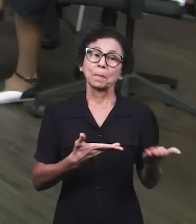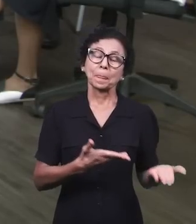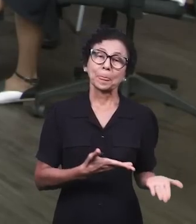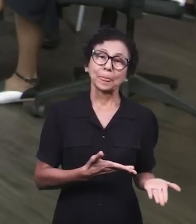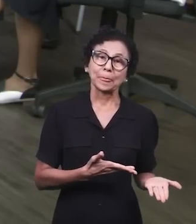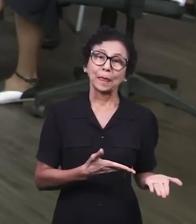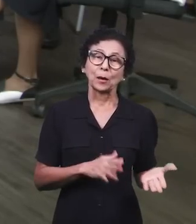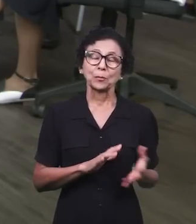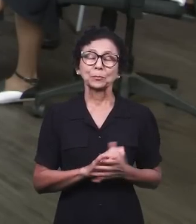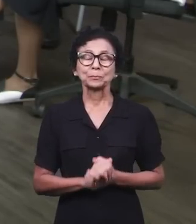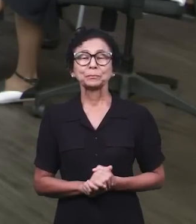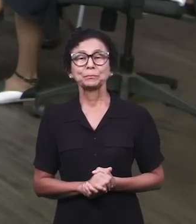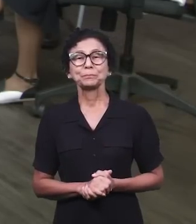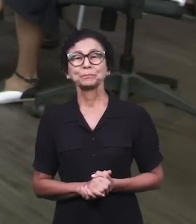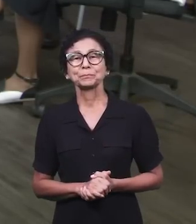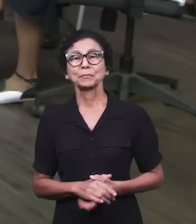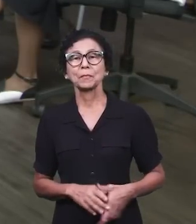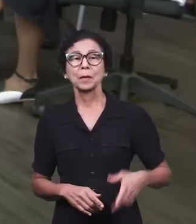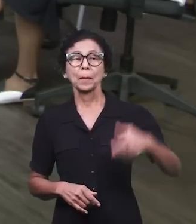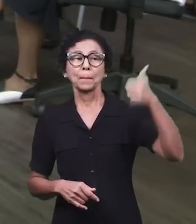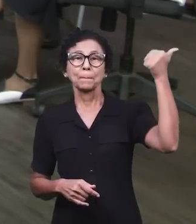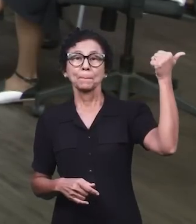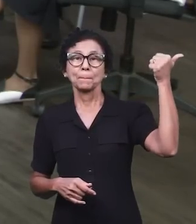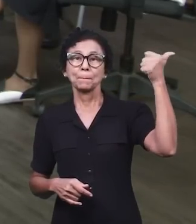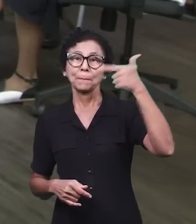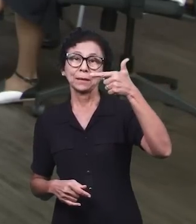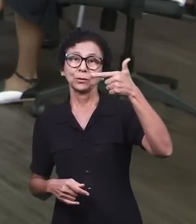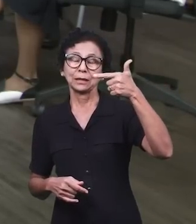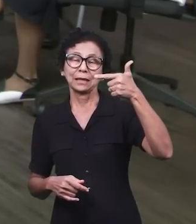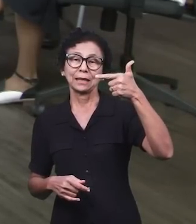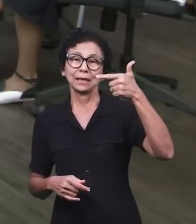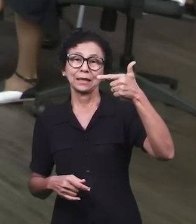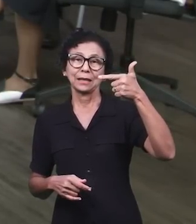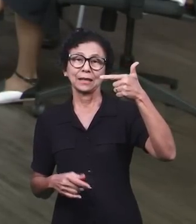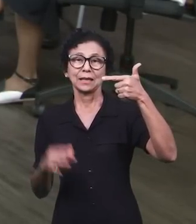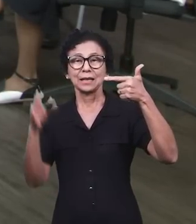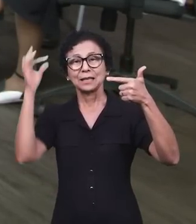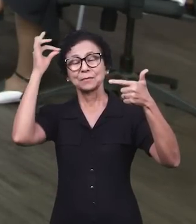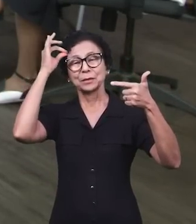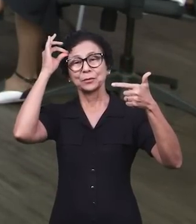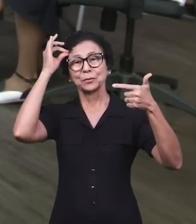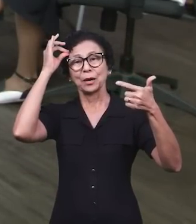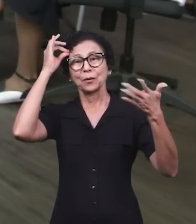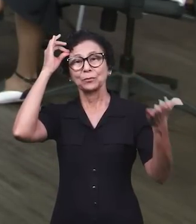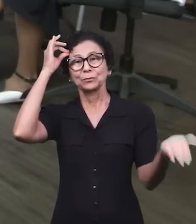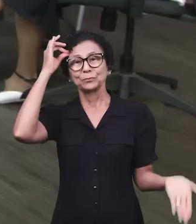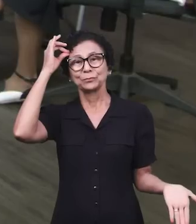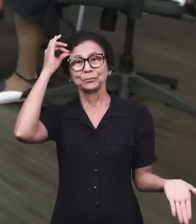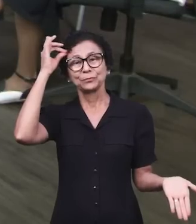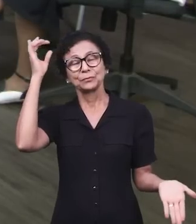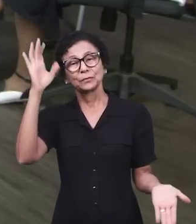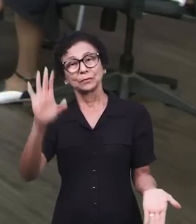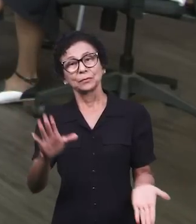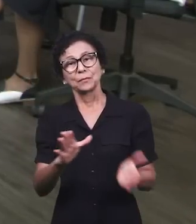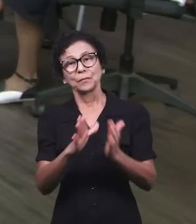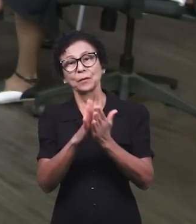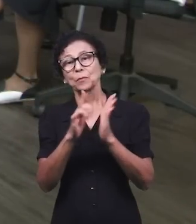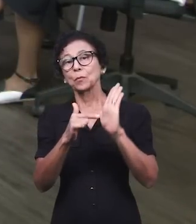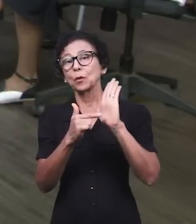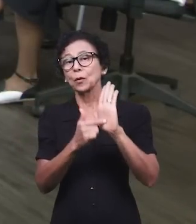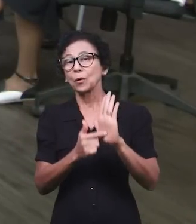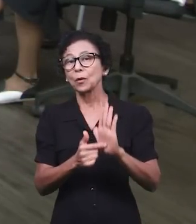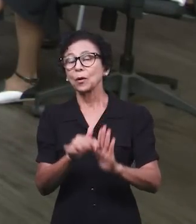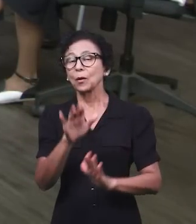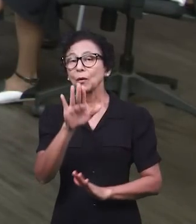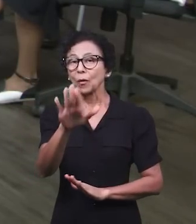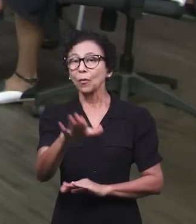bênção espiritual. Então, qual é a advertência bíblica? A gente leu aqui um texto bíblico que diz: não ames o sono para que